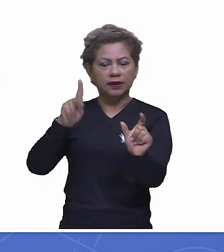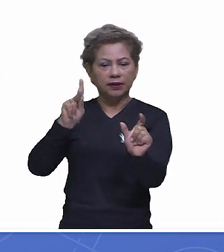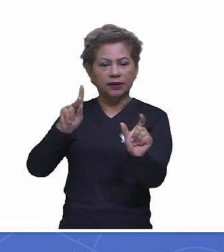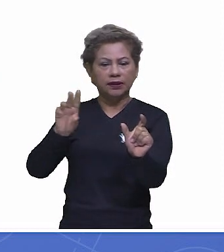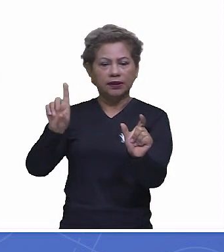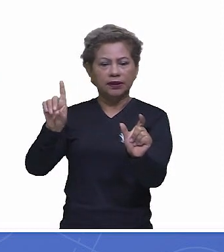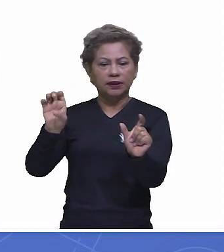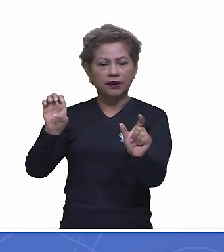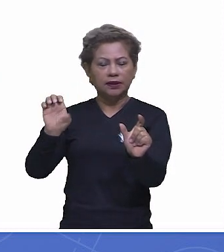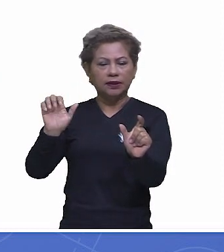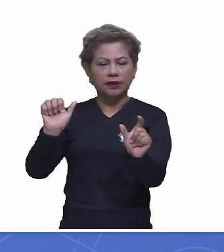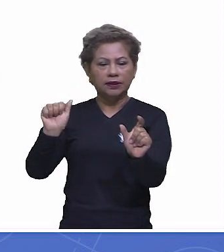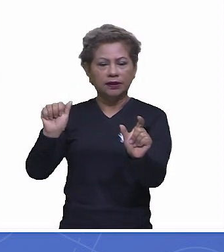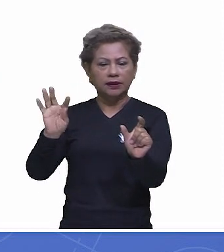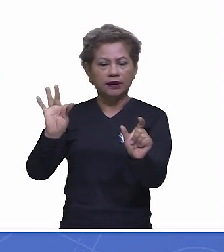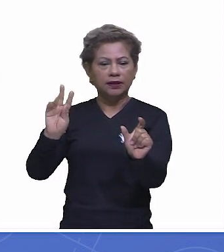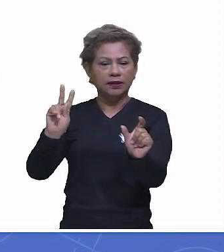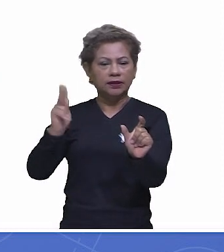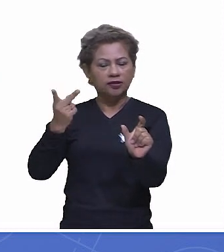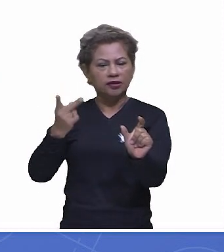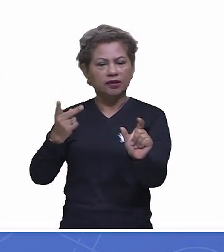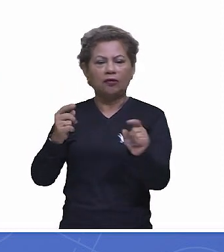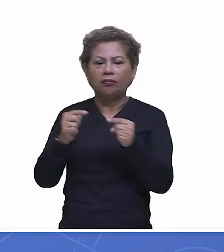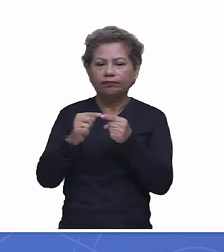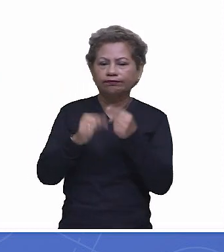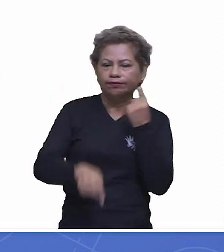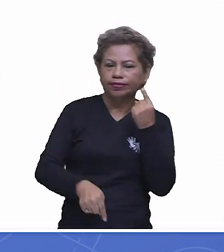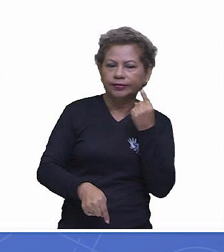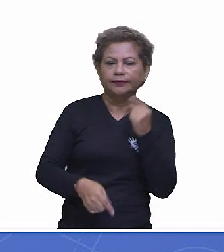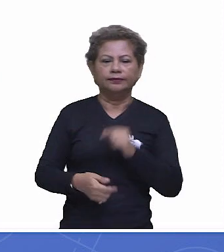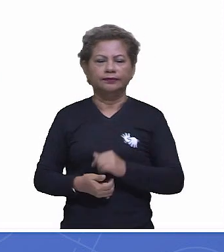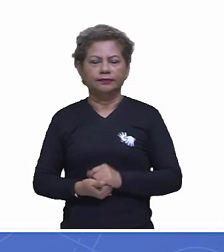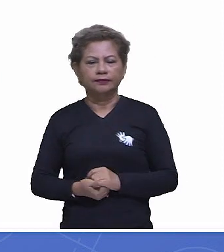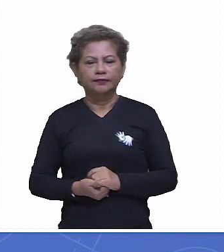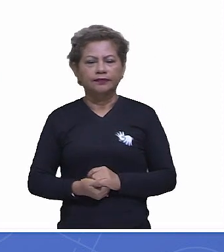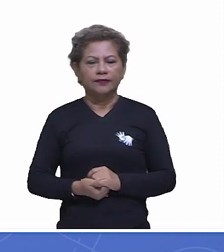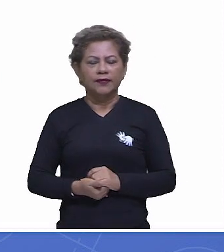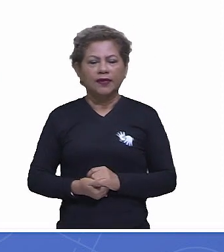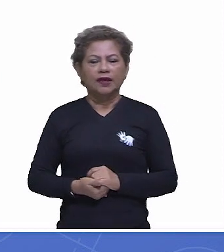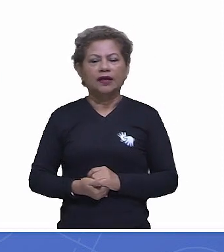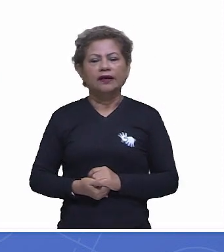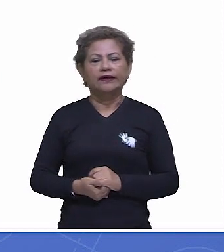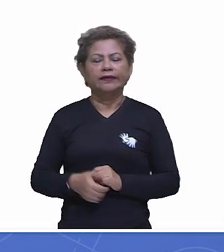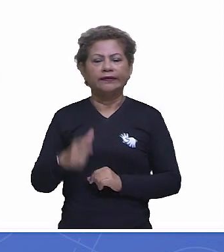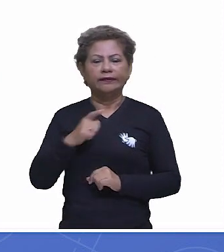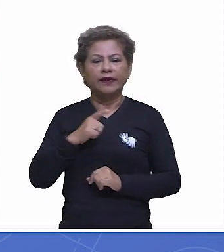está relacionado com a Black Death aqui. Aí nós temos a pior